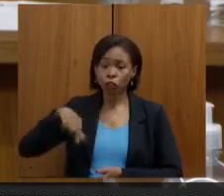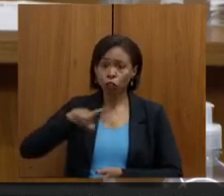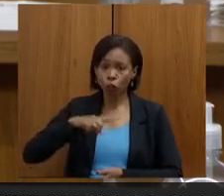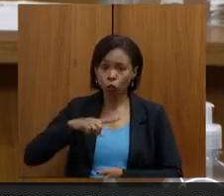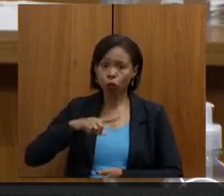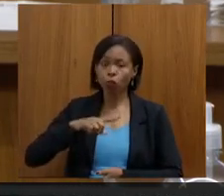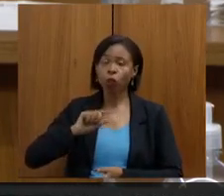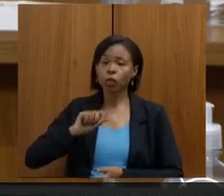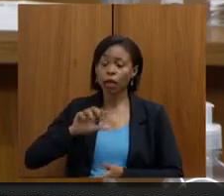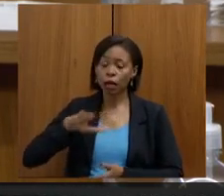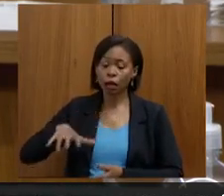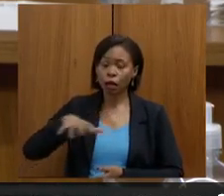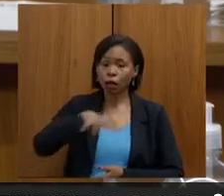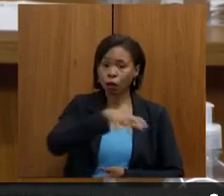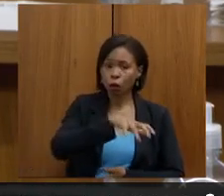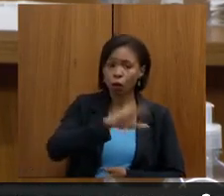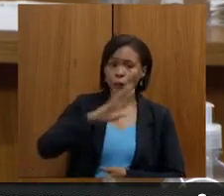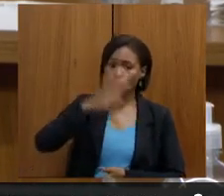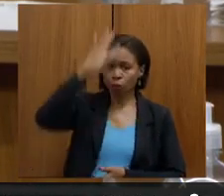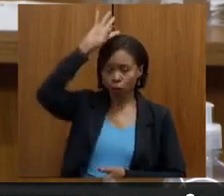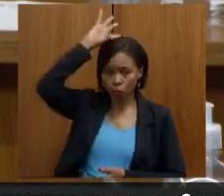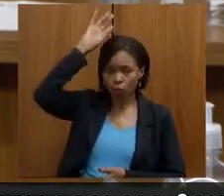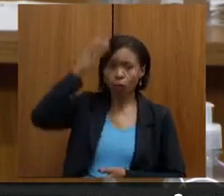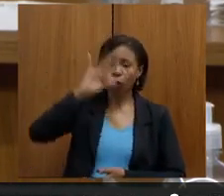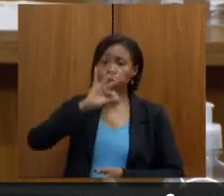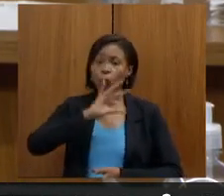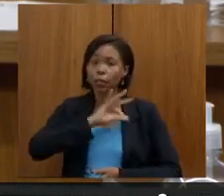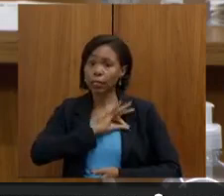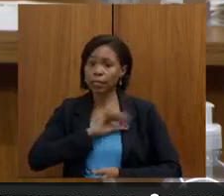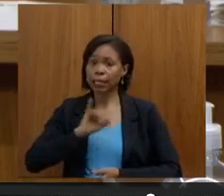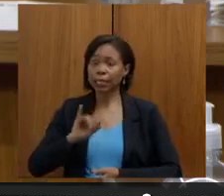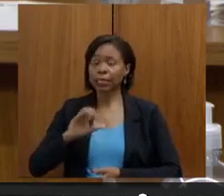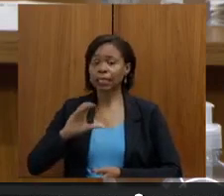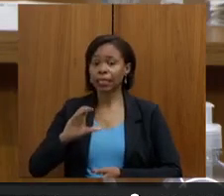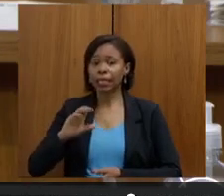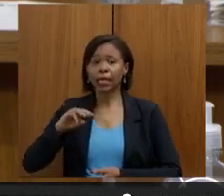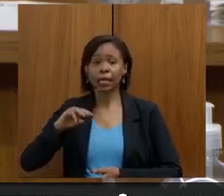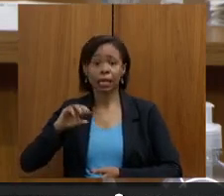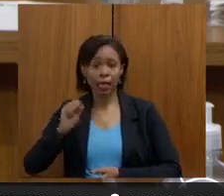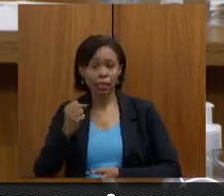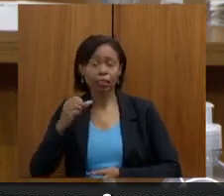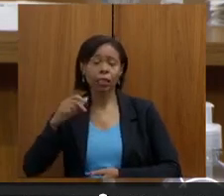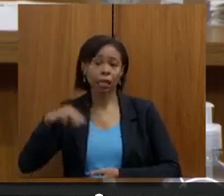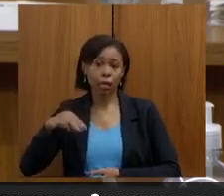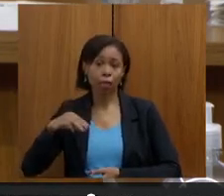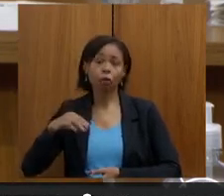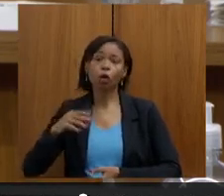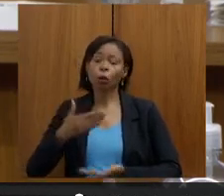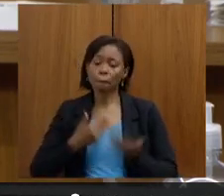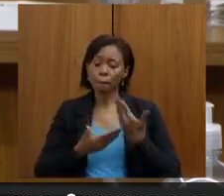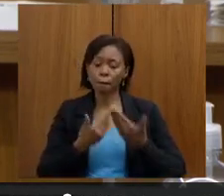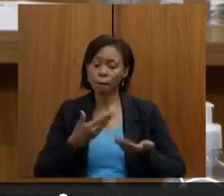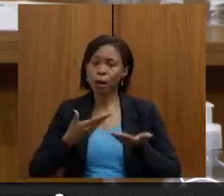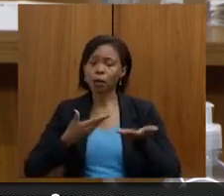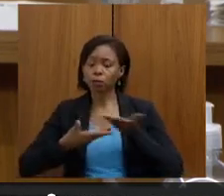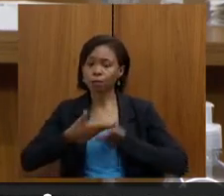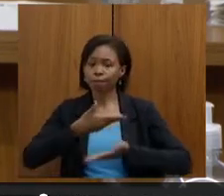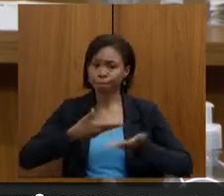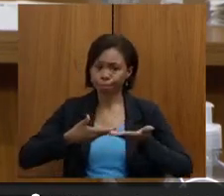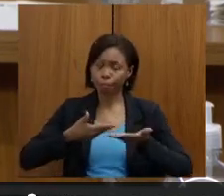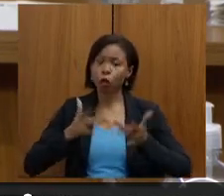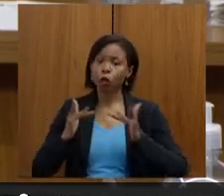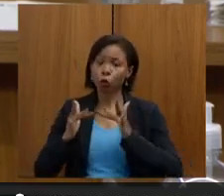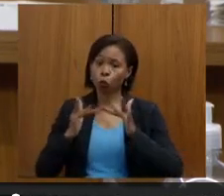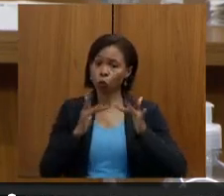polícia ipsm com todo o corpo técnico e estamos também em contato com esta